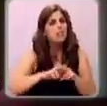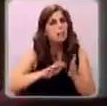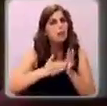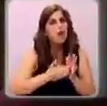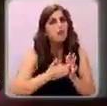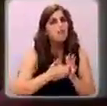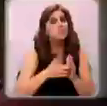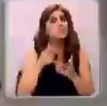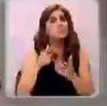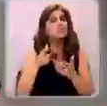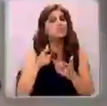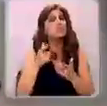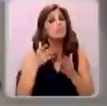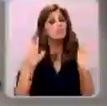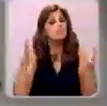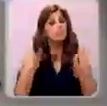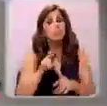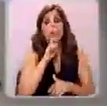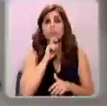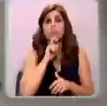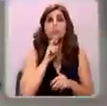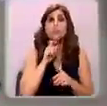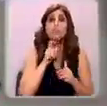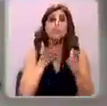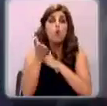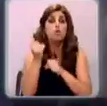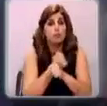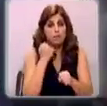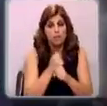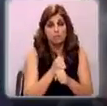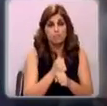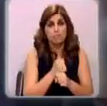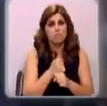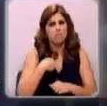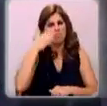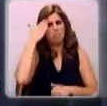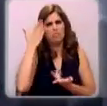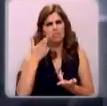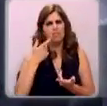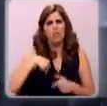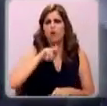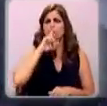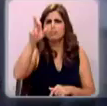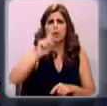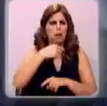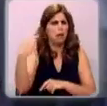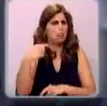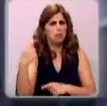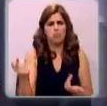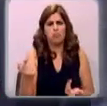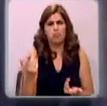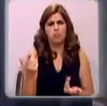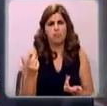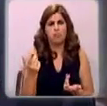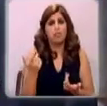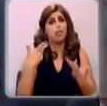clínicas eliminatórias para poderem exercer. E, portanto, obviamente, nós que tivemos uma reação negativa,